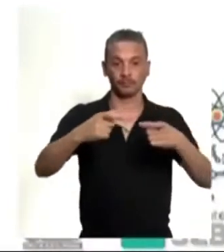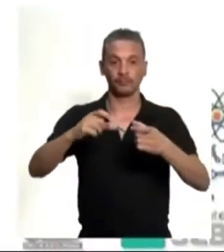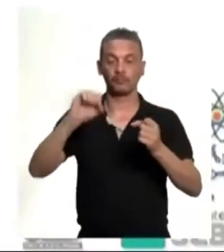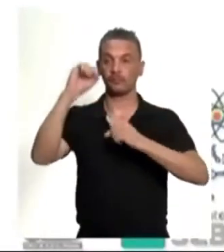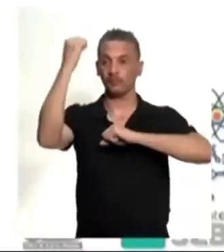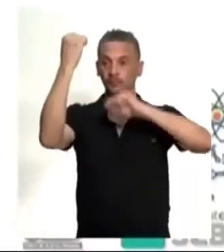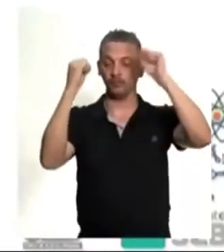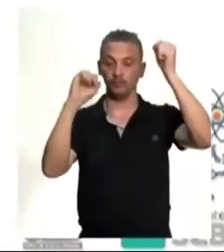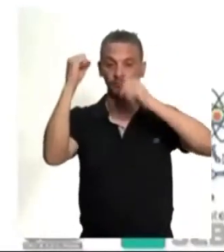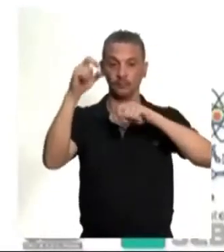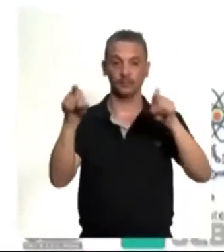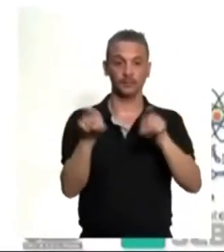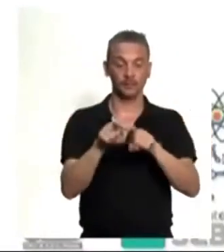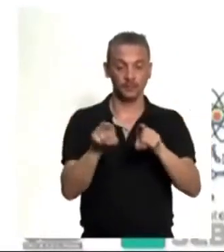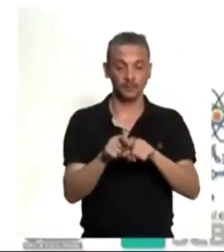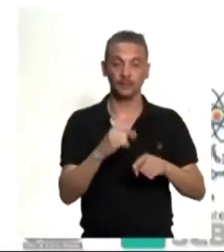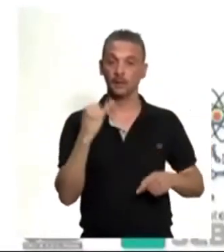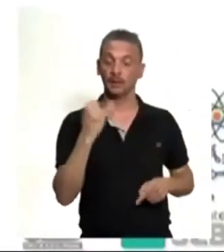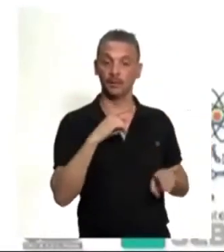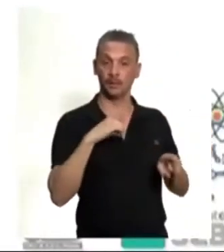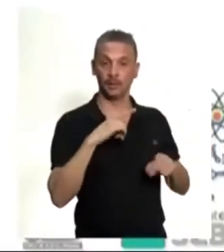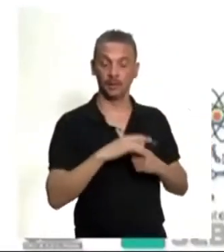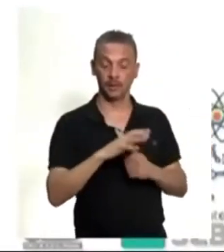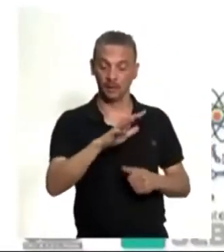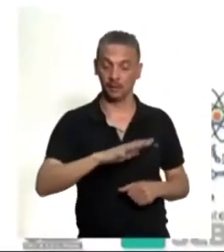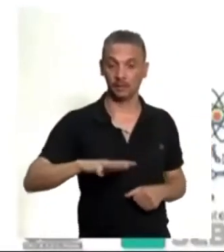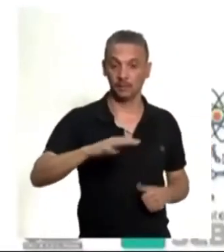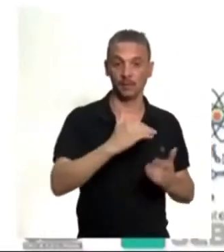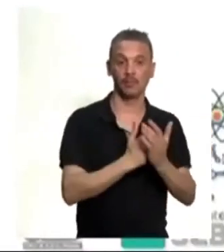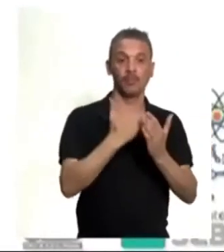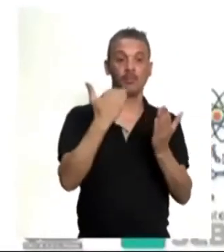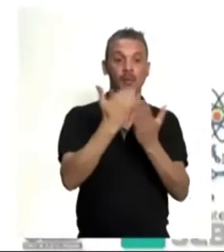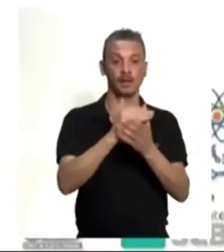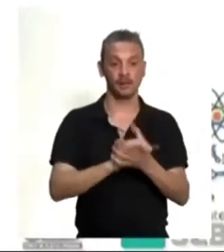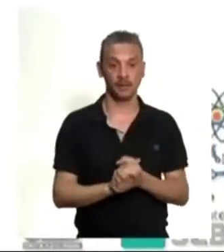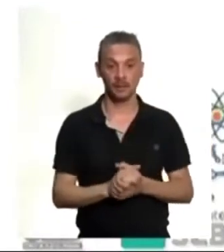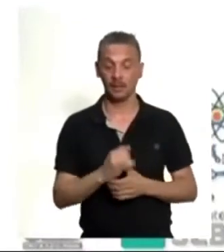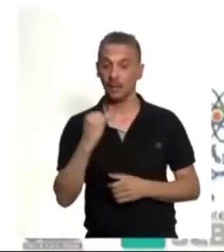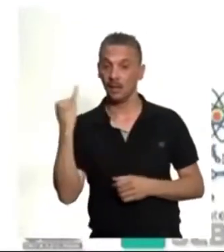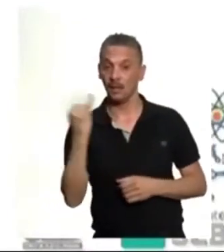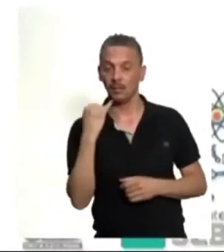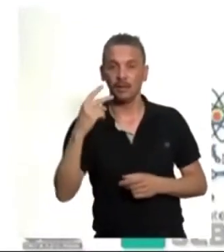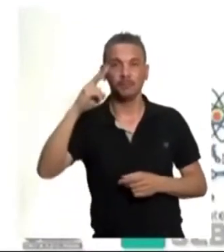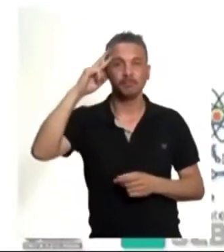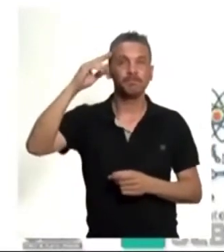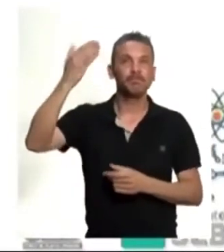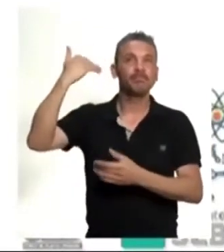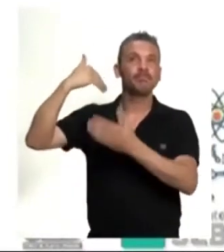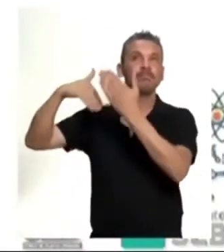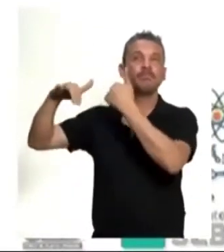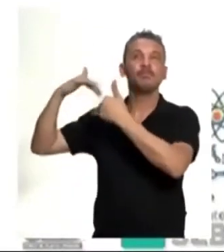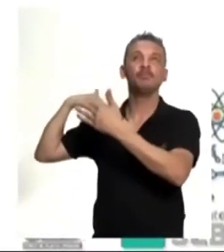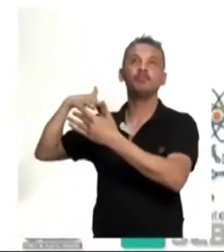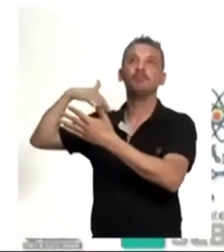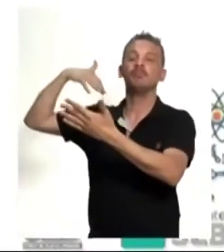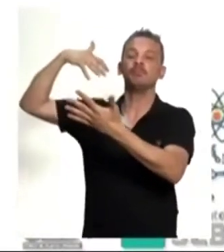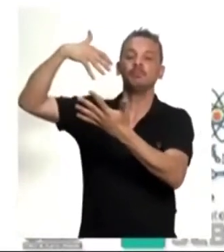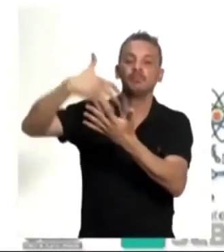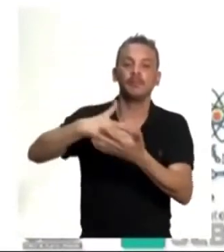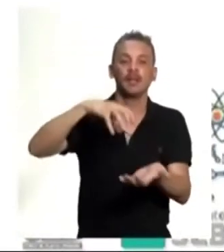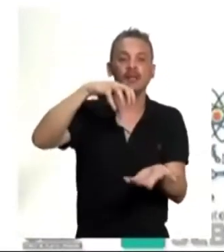só a indústria. É a polarização do espaço, vai além da indústria. É a importância histórica de centros